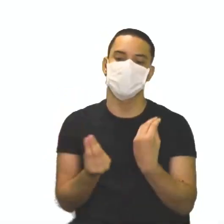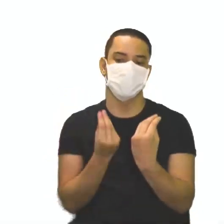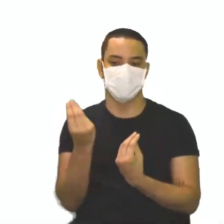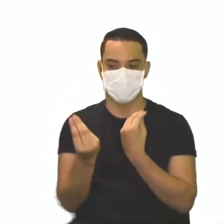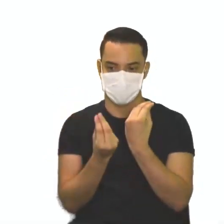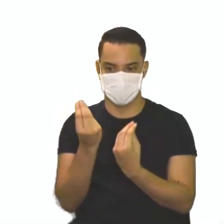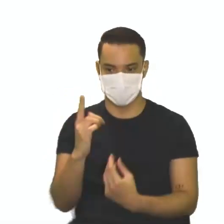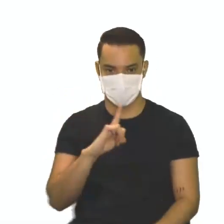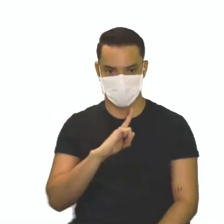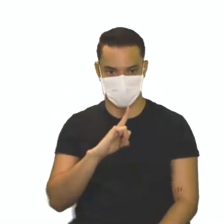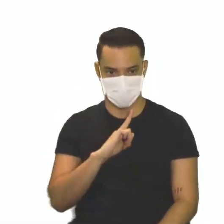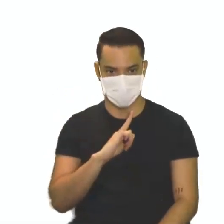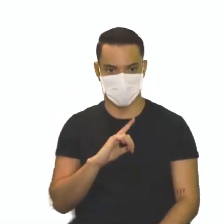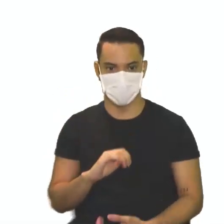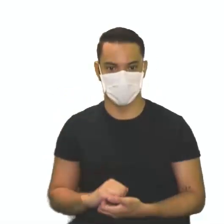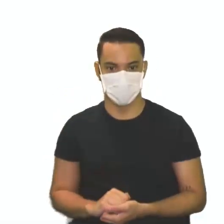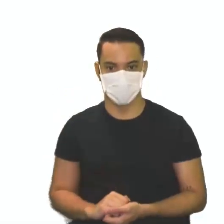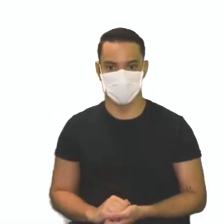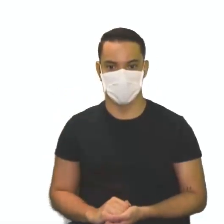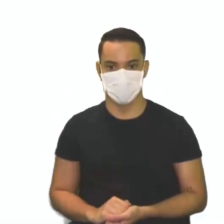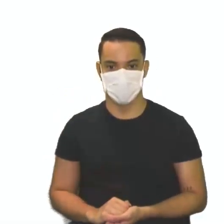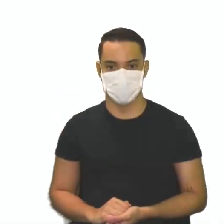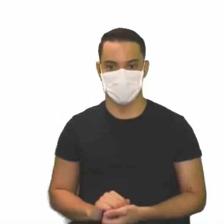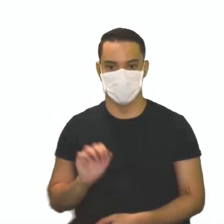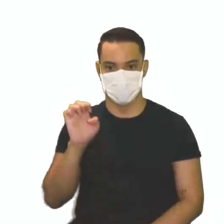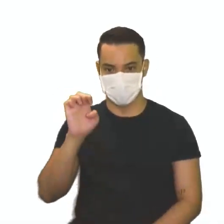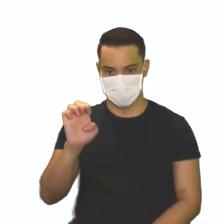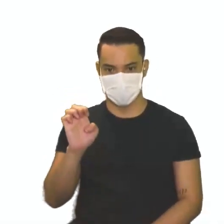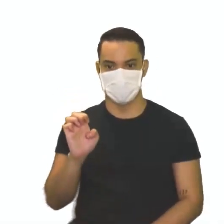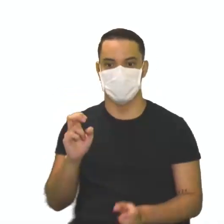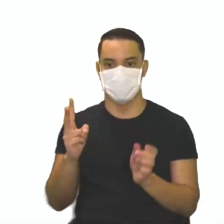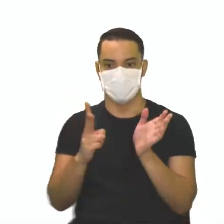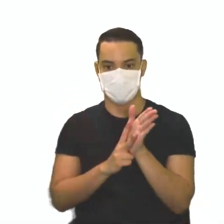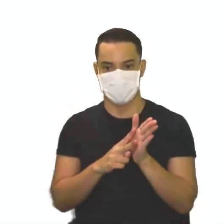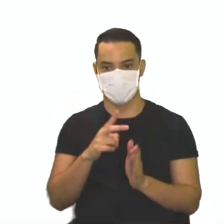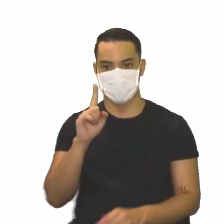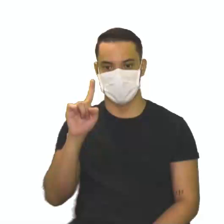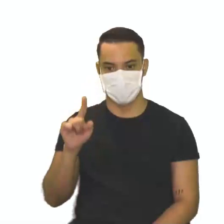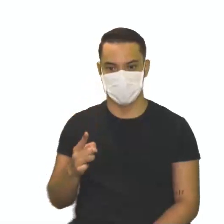aqui? Deixa eu só anotar o valor de E aqui de novo.